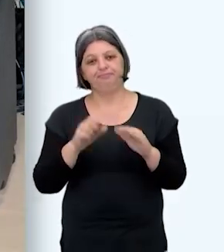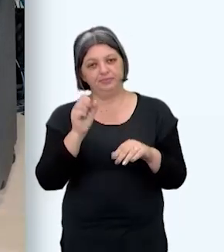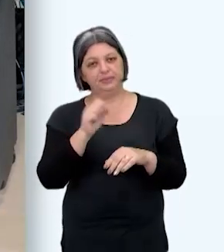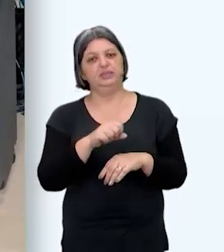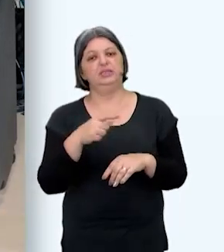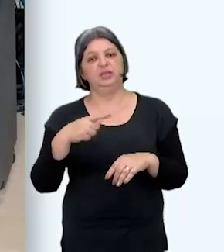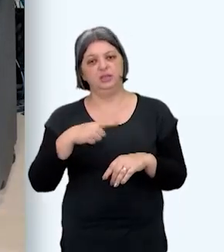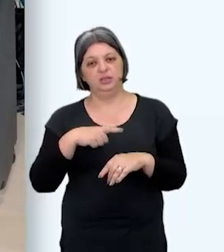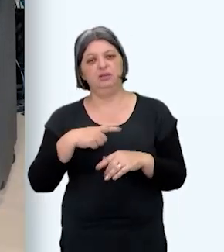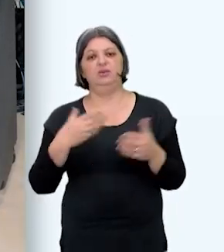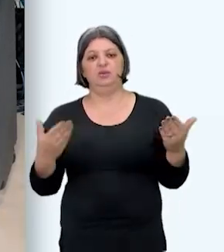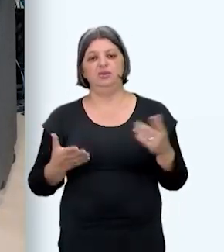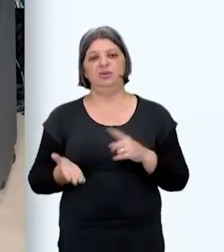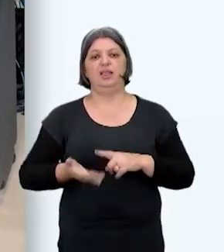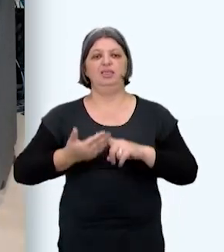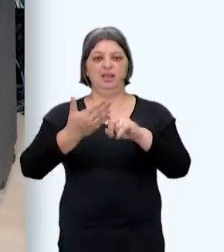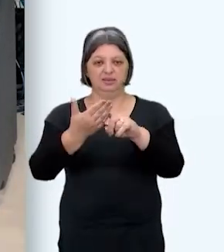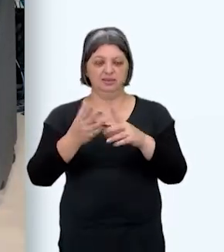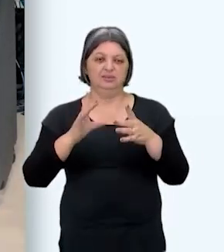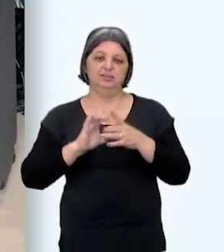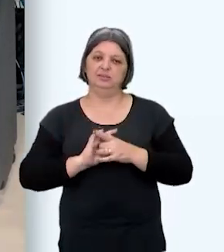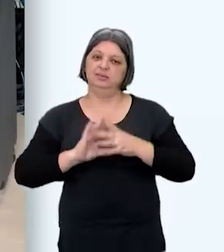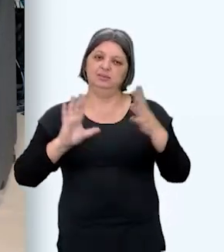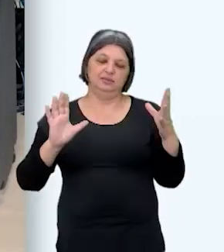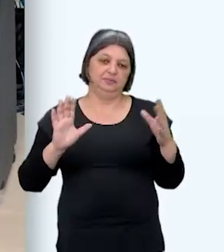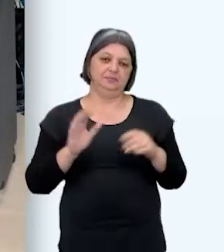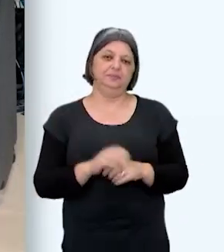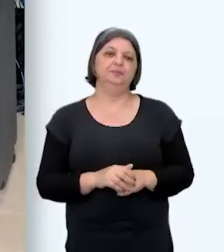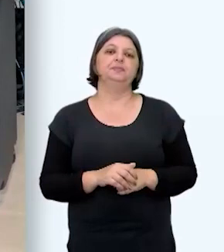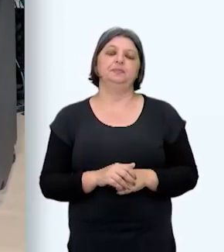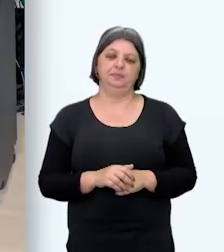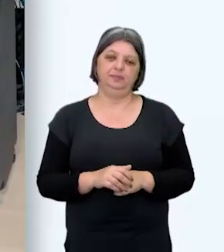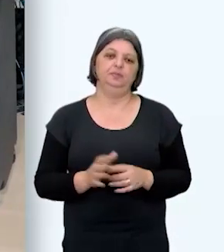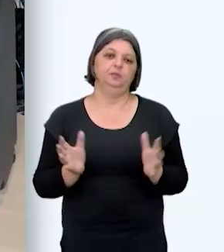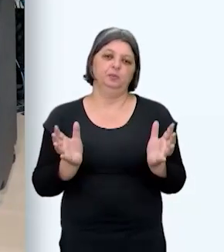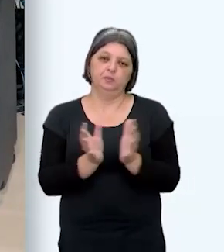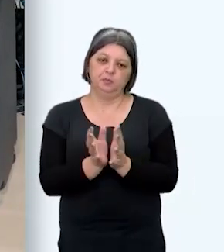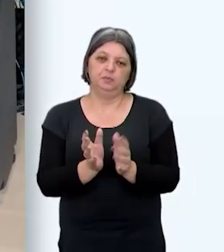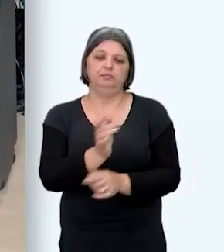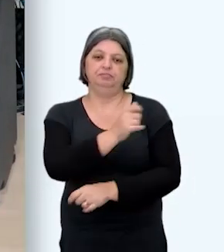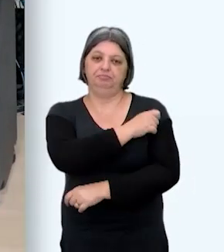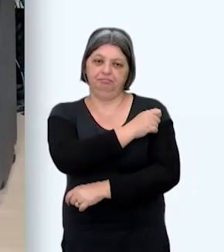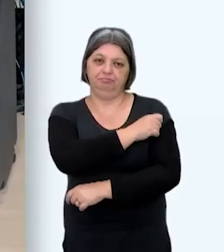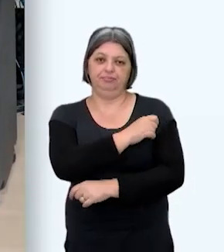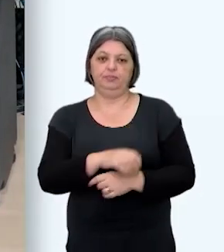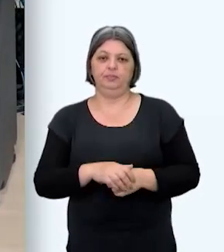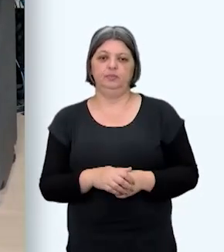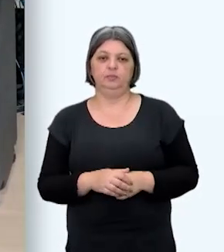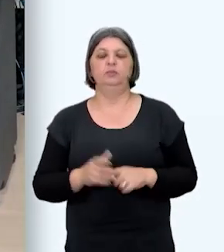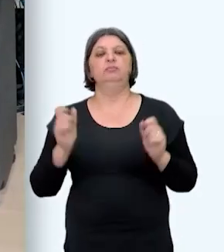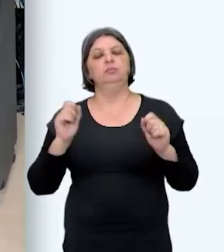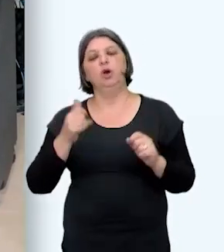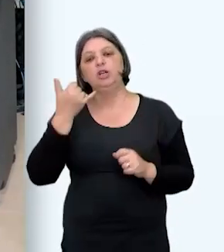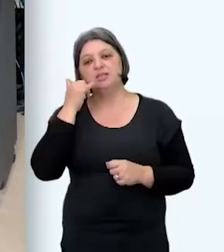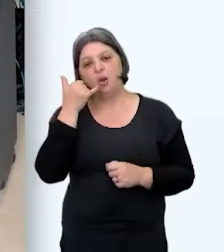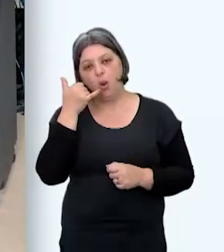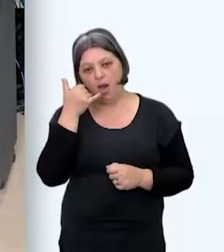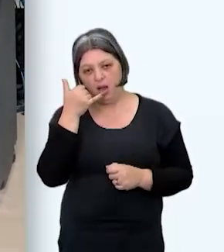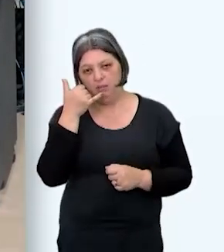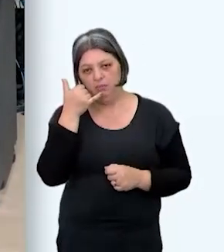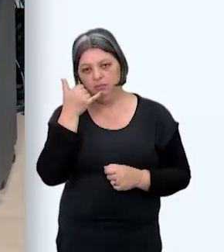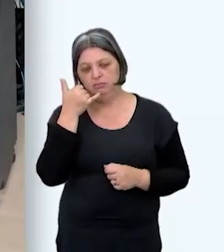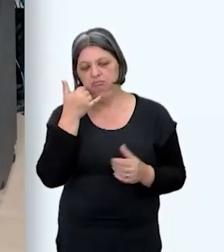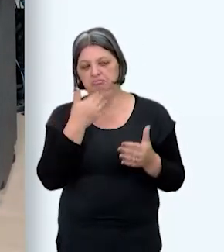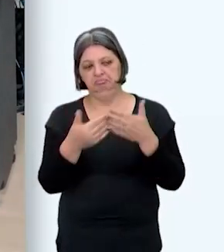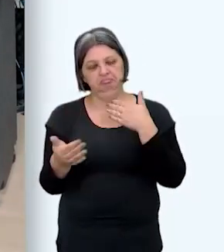tem bastante tecnologia aí à mão da galera, né? Uhum. E então, mesmo com o celular de qualquer